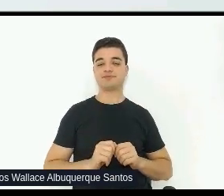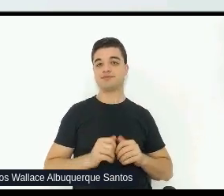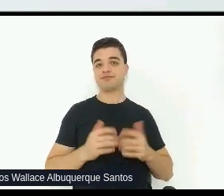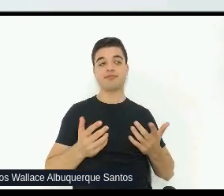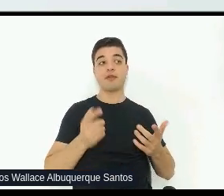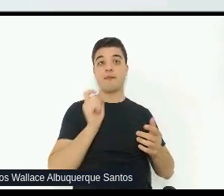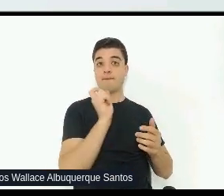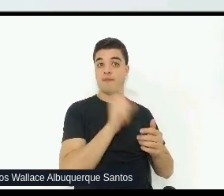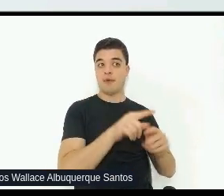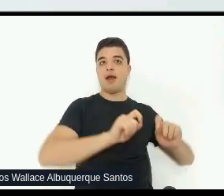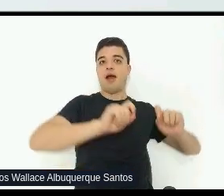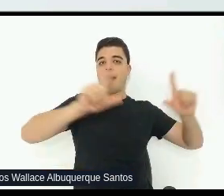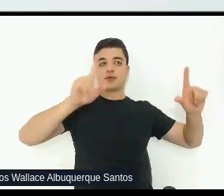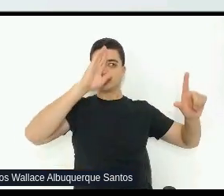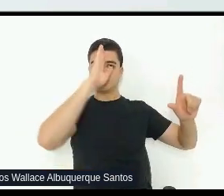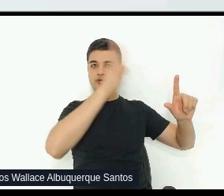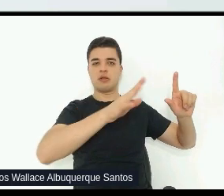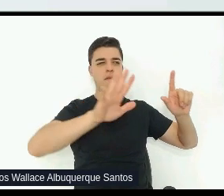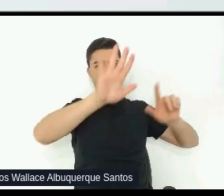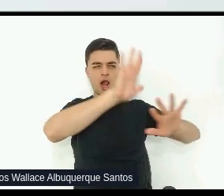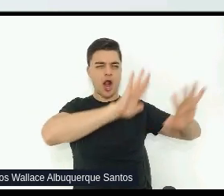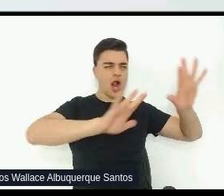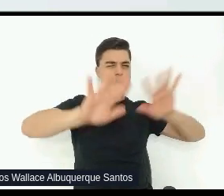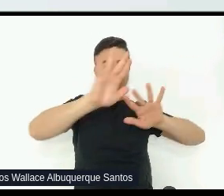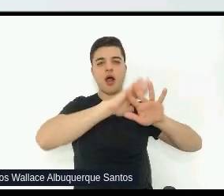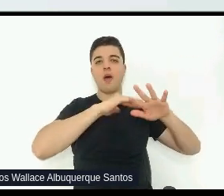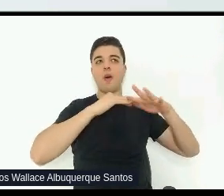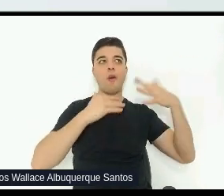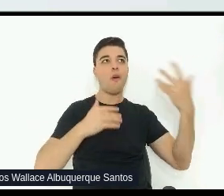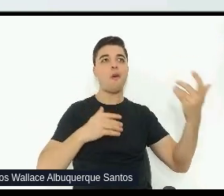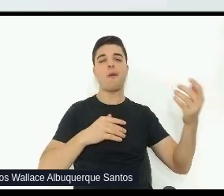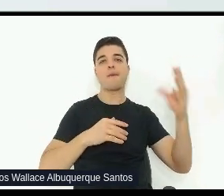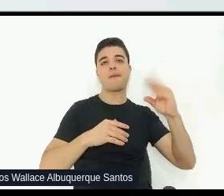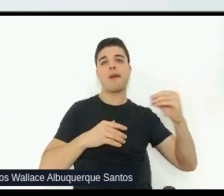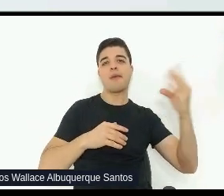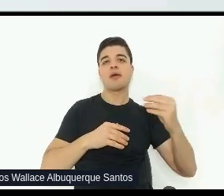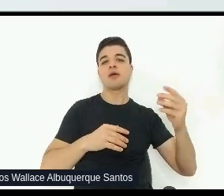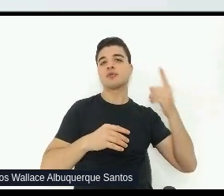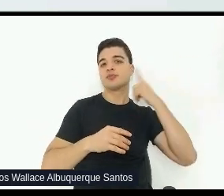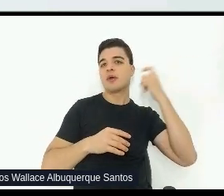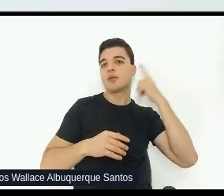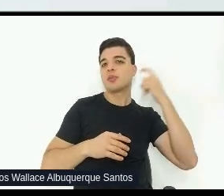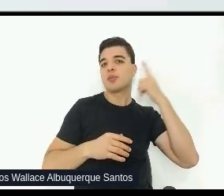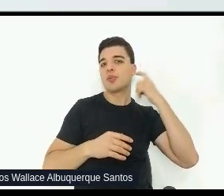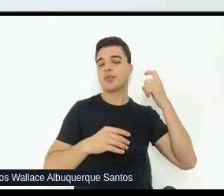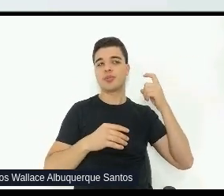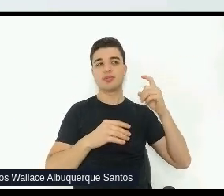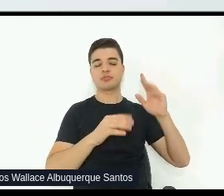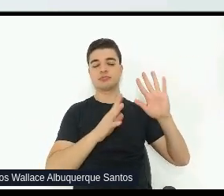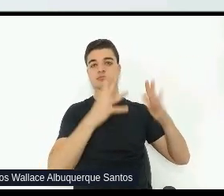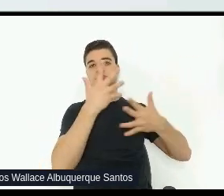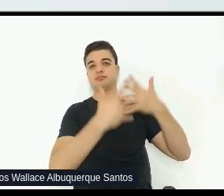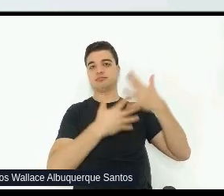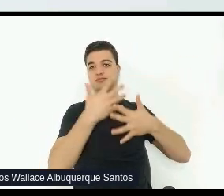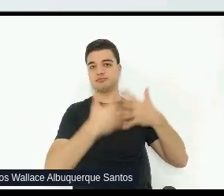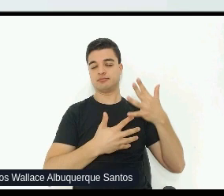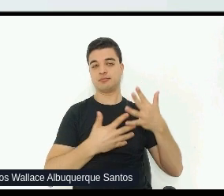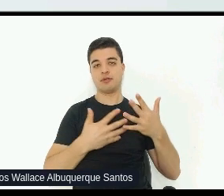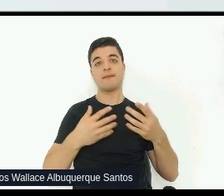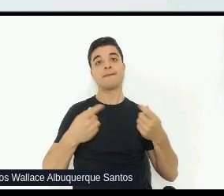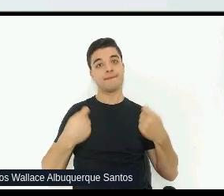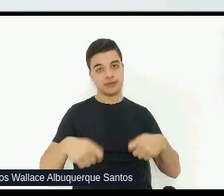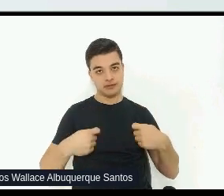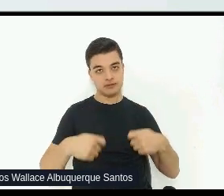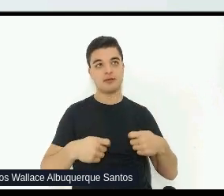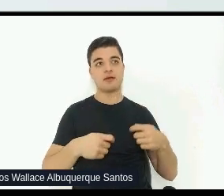rodando. Então, o usuário ele tem que ter essa autonomia de pausar os seus conteúdos para poder focar no que ele realmente quer